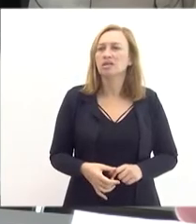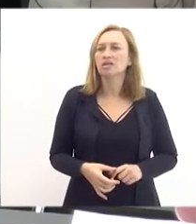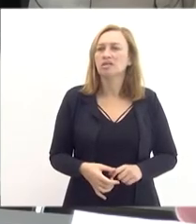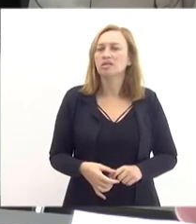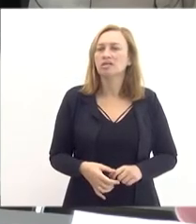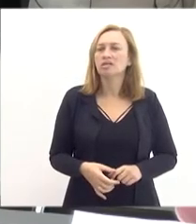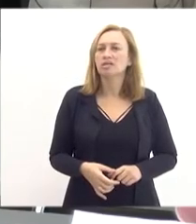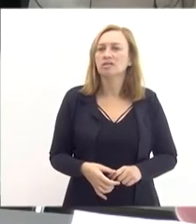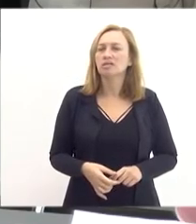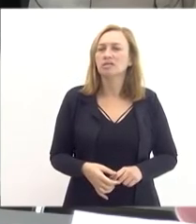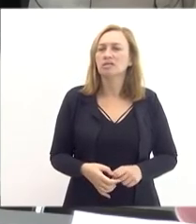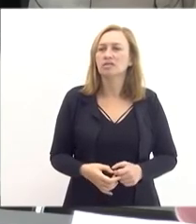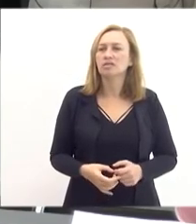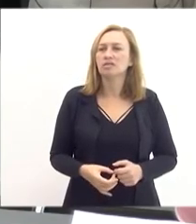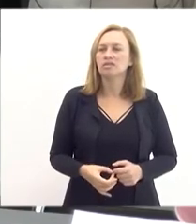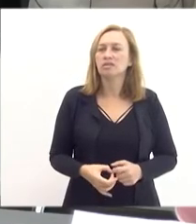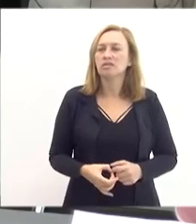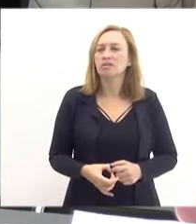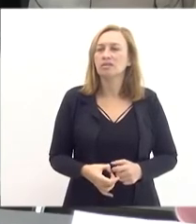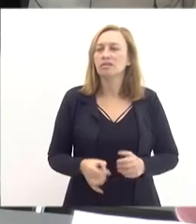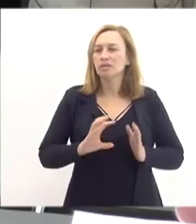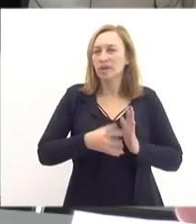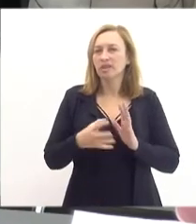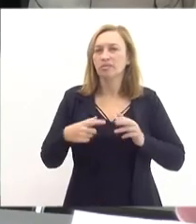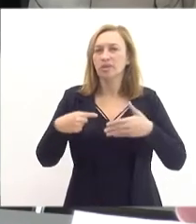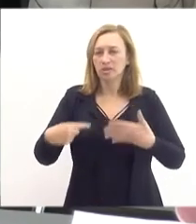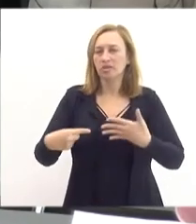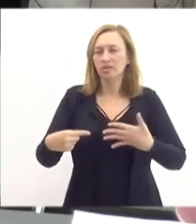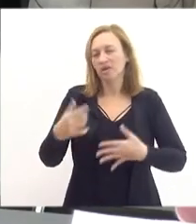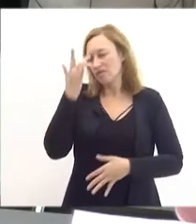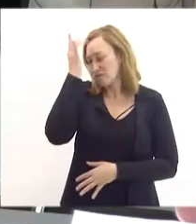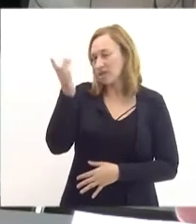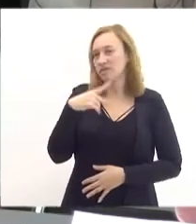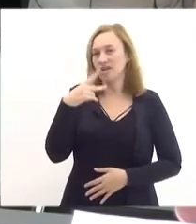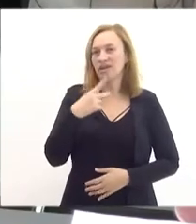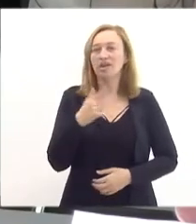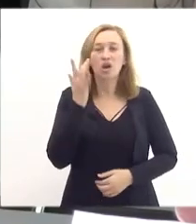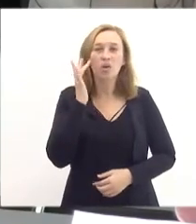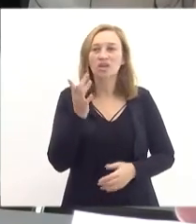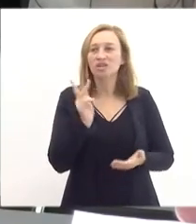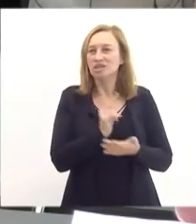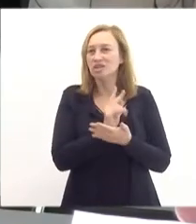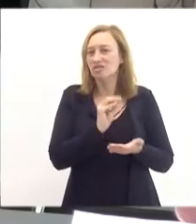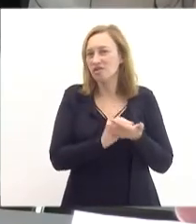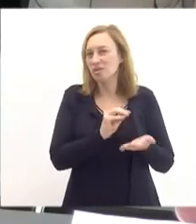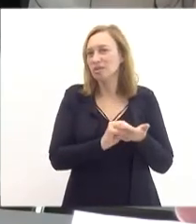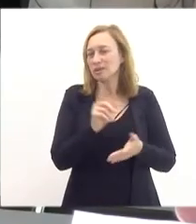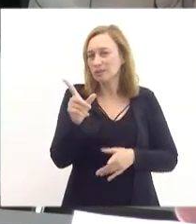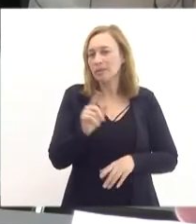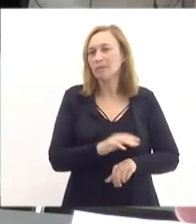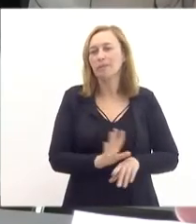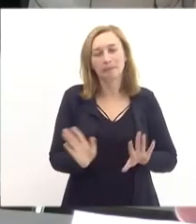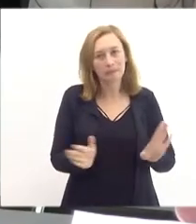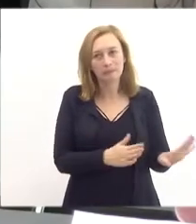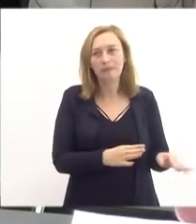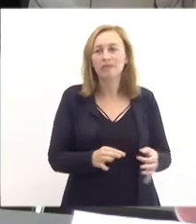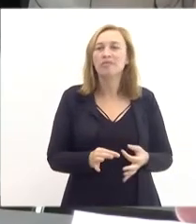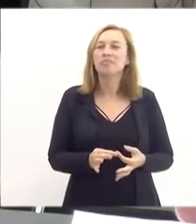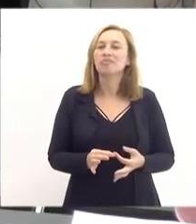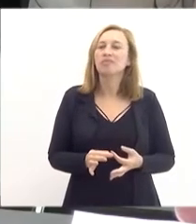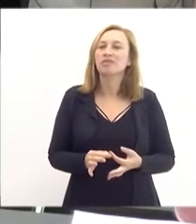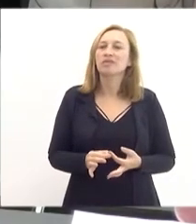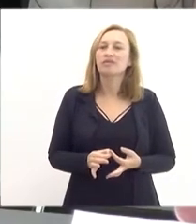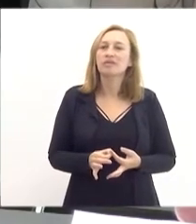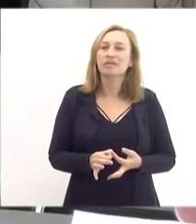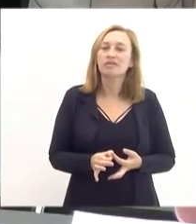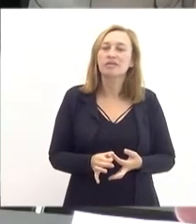ó, bancada do PSOL, fica mais bancada forte. Do PSOL. Mas acho que está faltando ainda aqui, ó. Mas, enfim, bancada do PSOL. Do